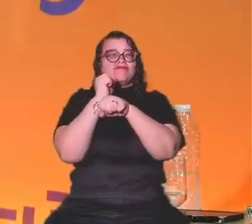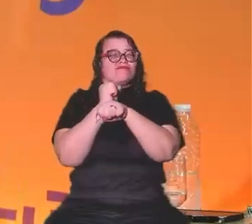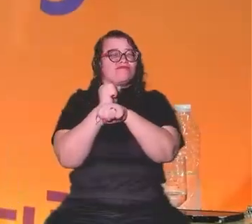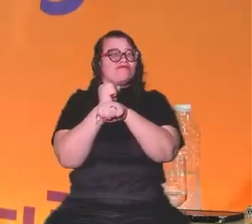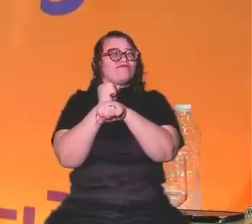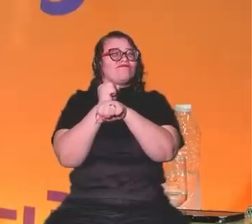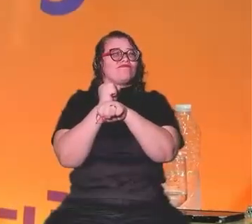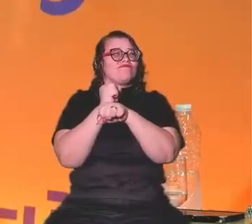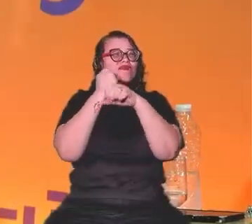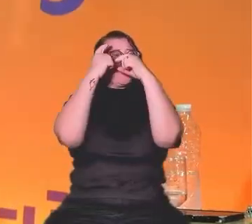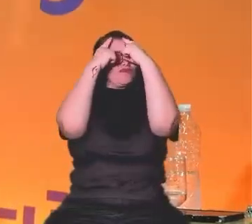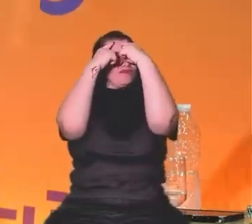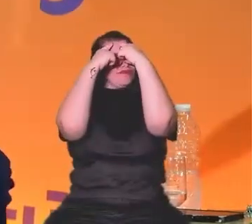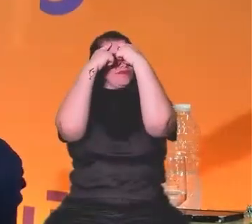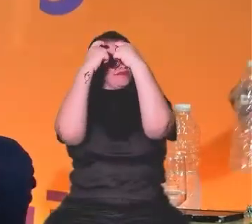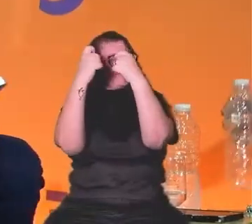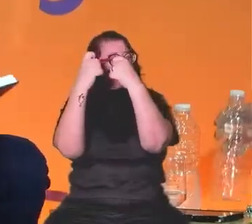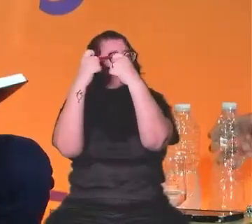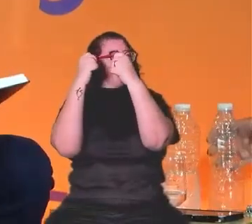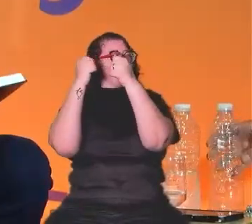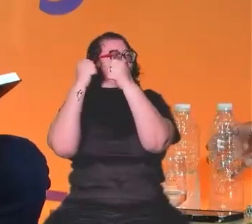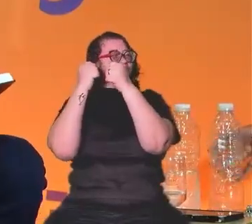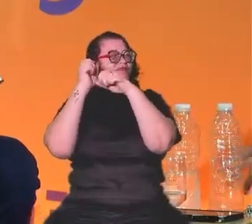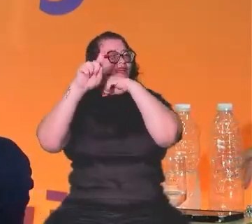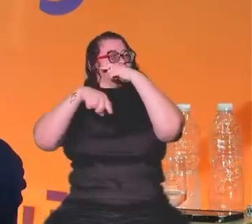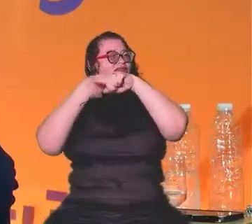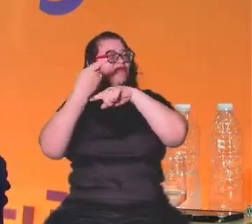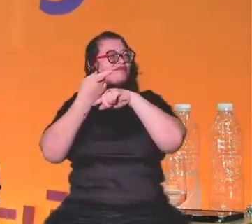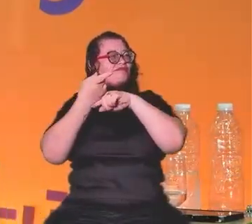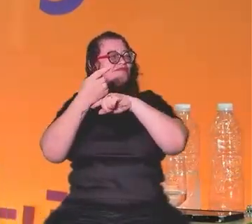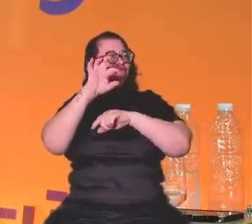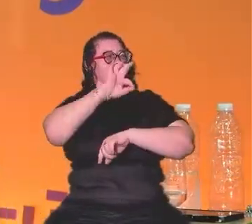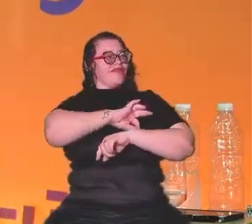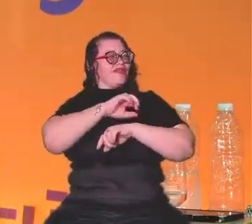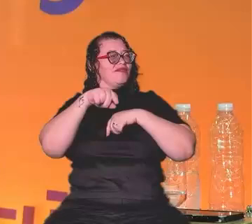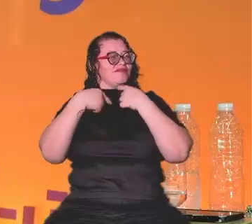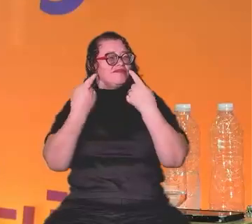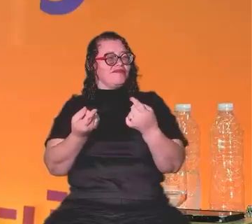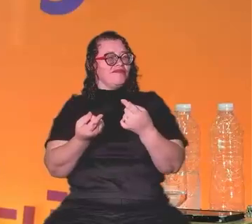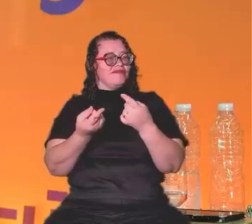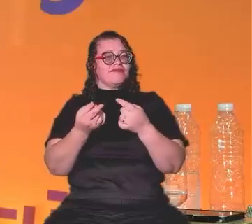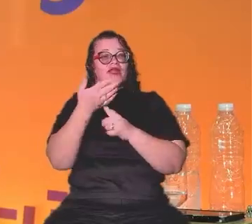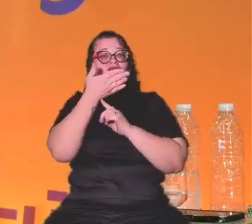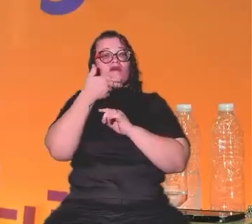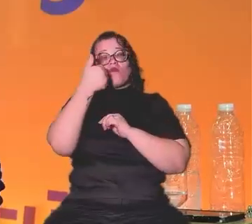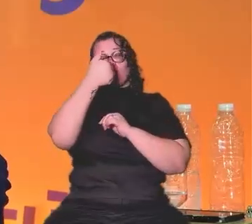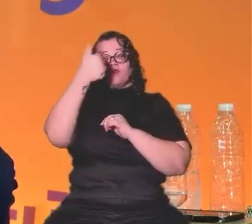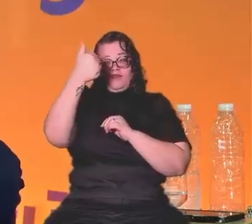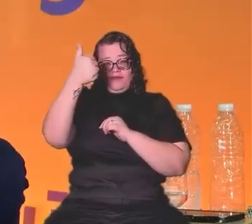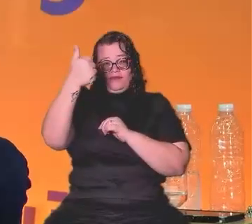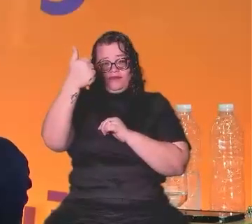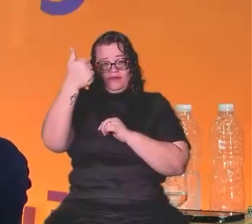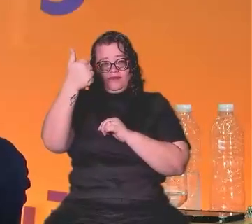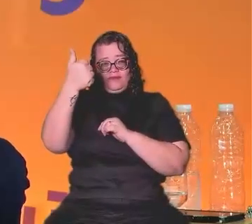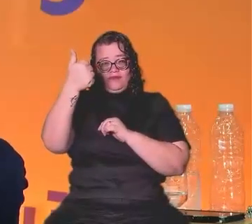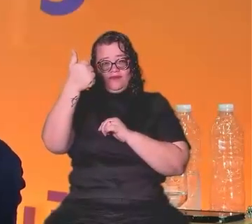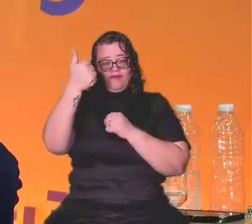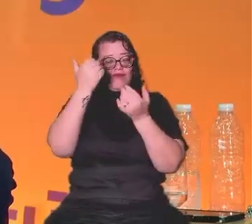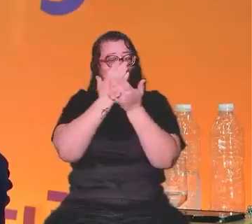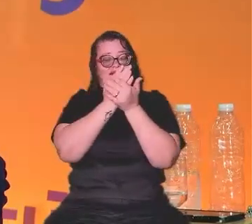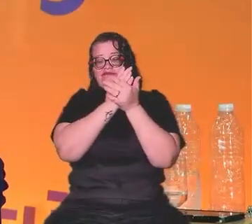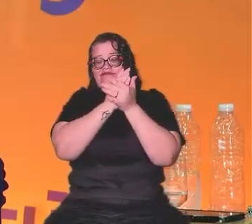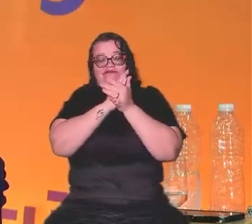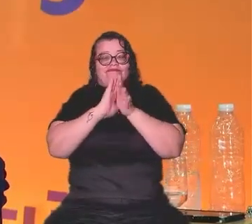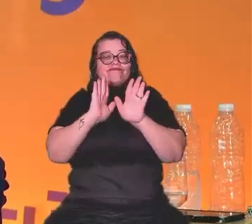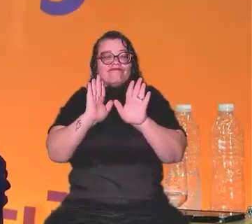revolução, e aí a gente tem que lembrar, né, pós-ditadura. Os melhores foram